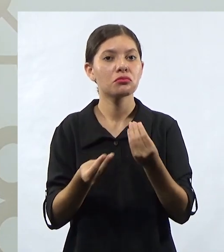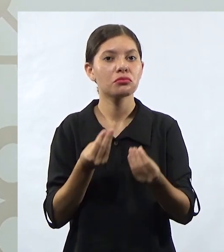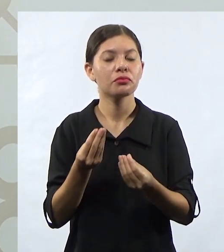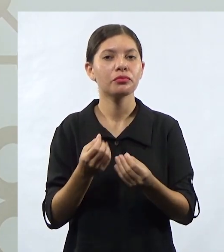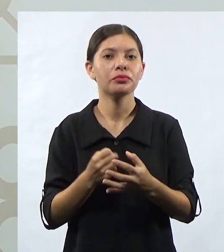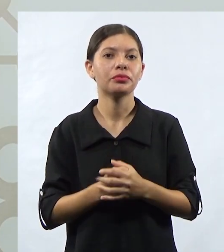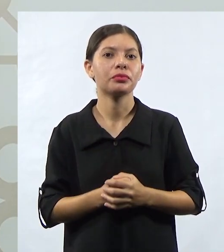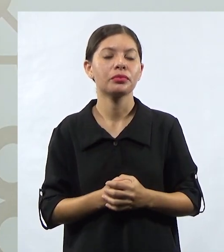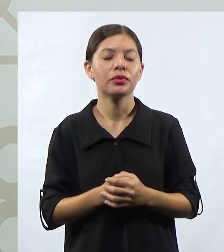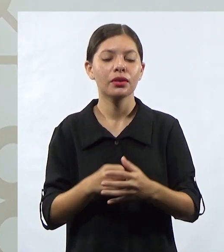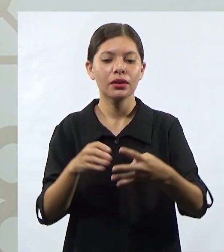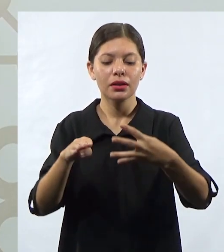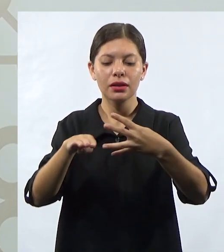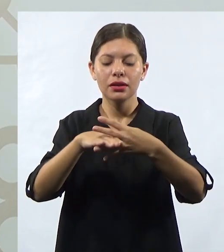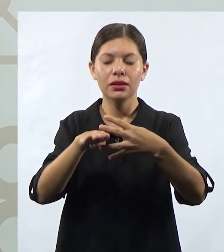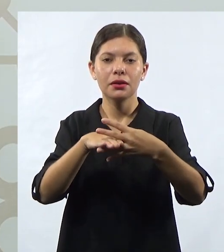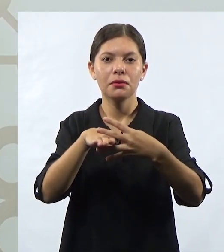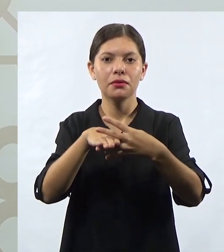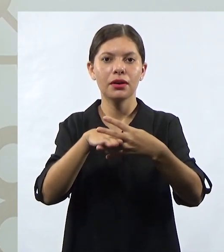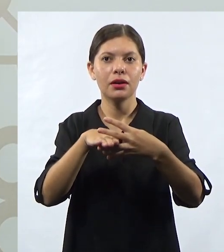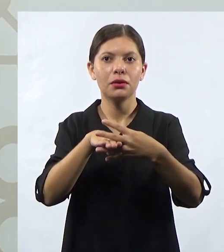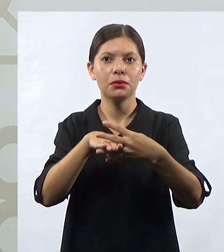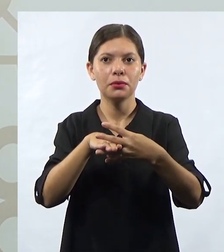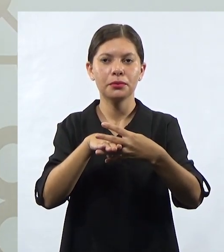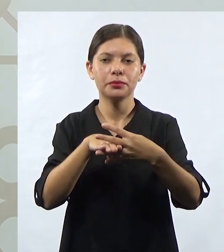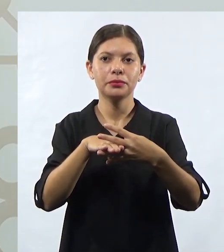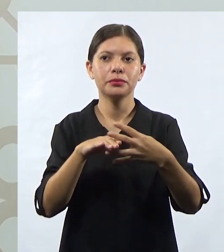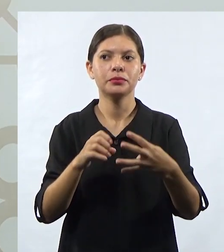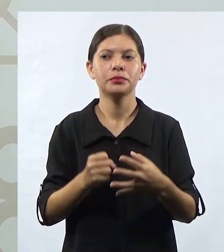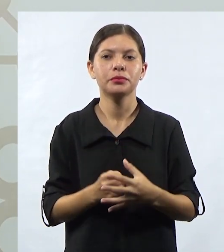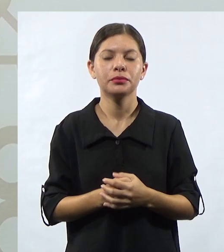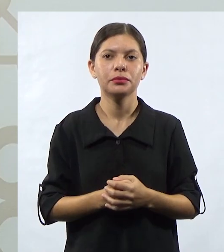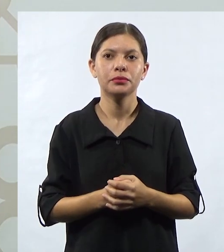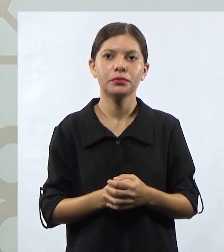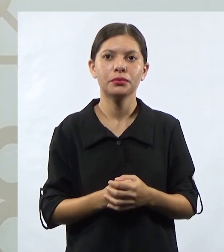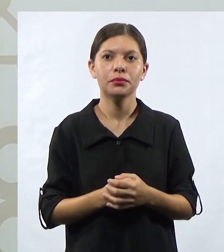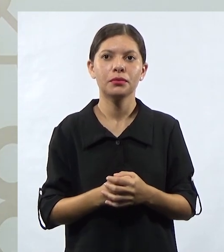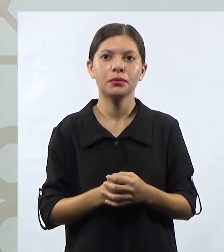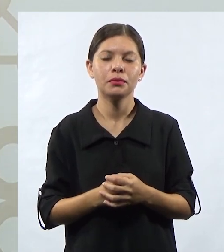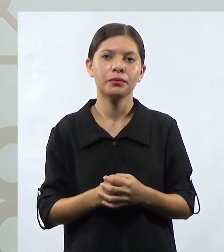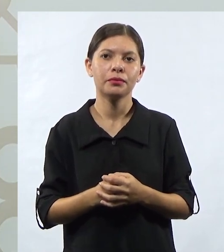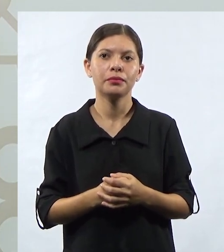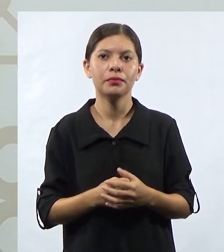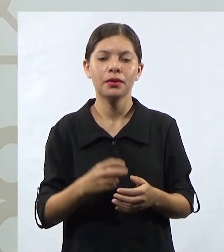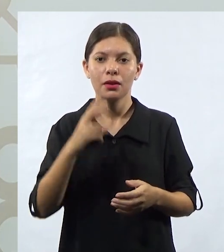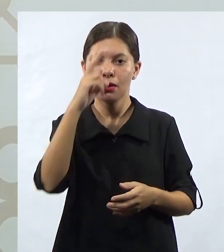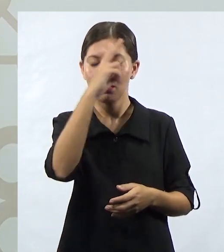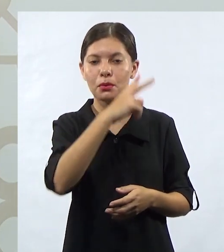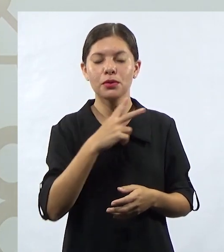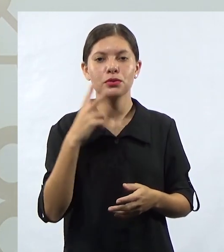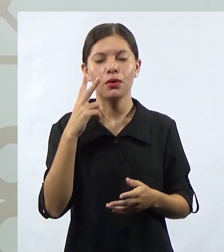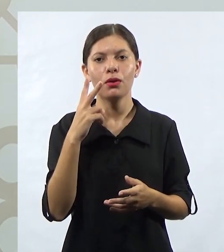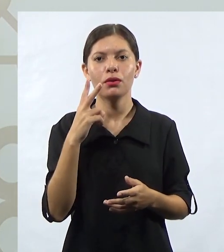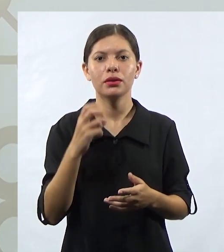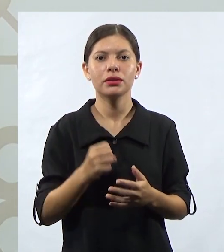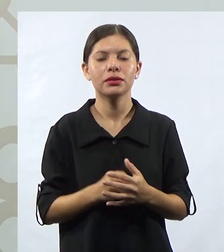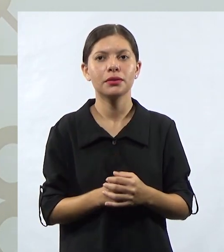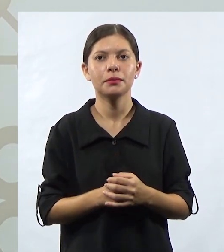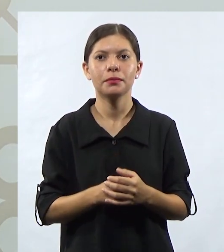vou fazer os intervalos por hora, a cada 2 horas, a cada 3 horas,